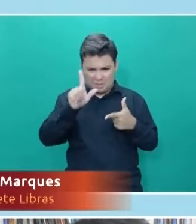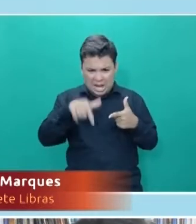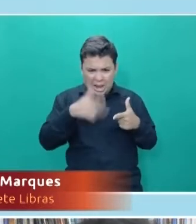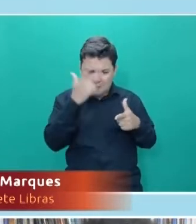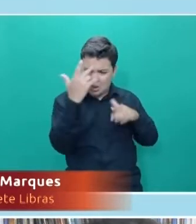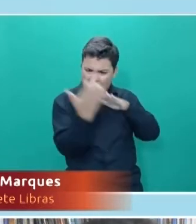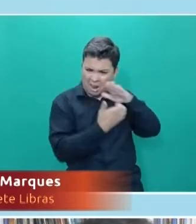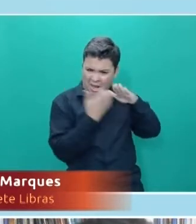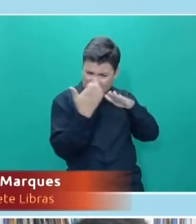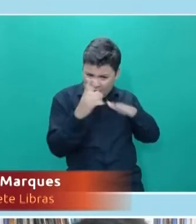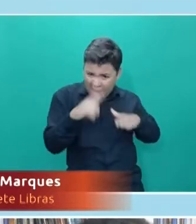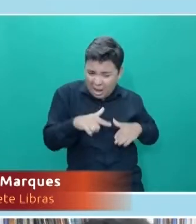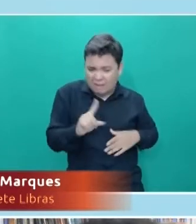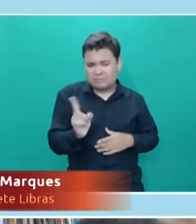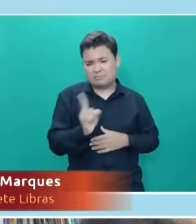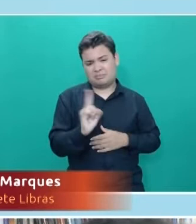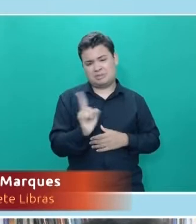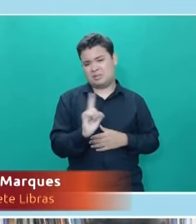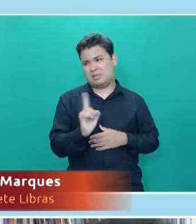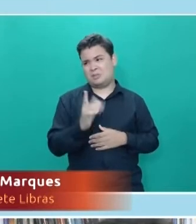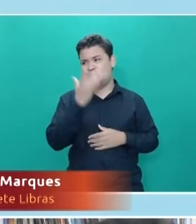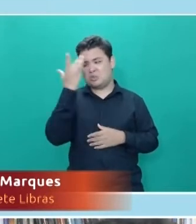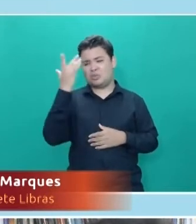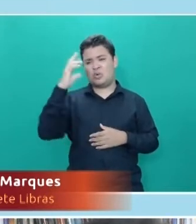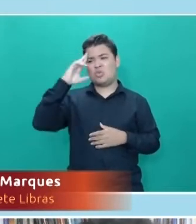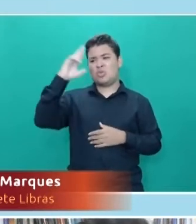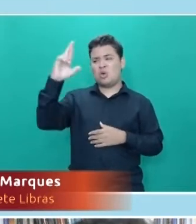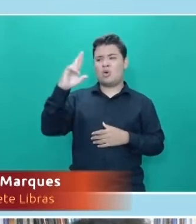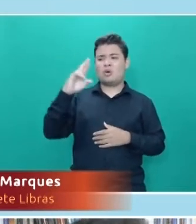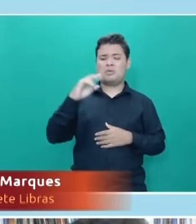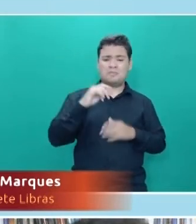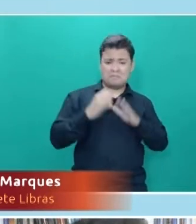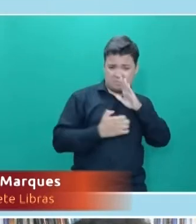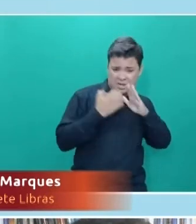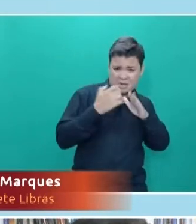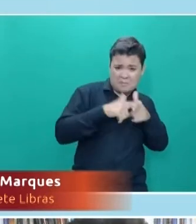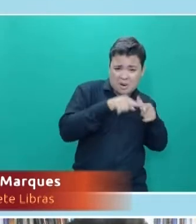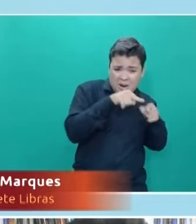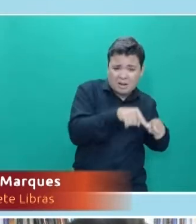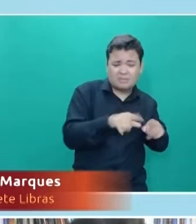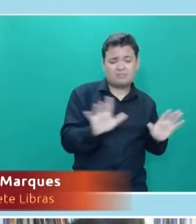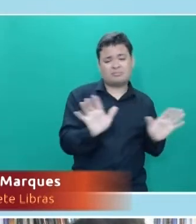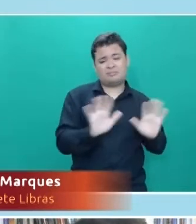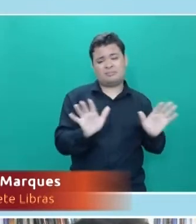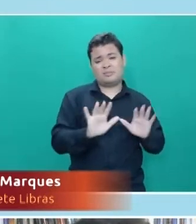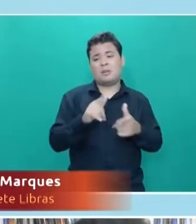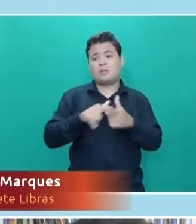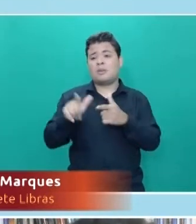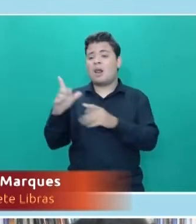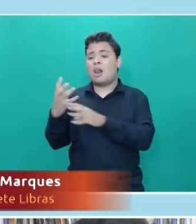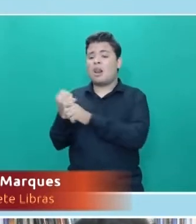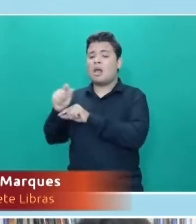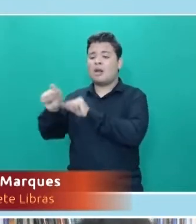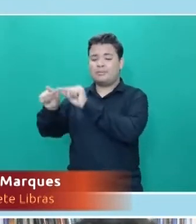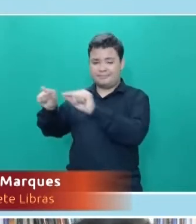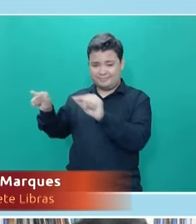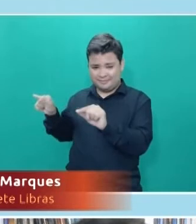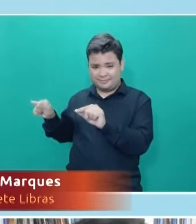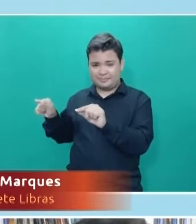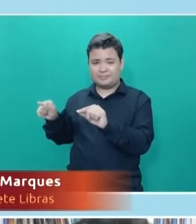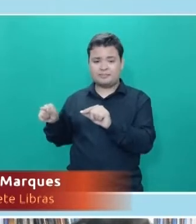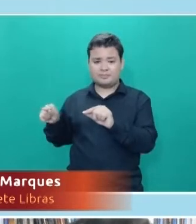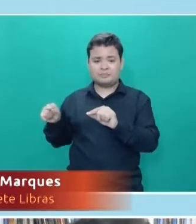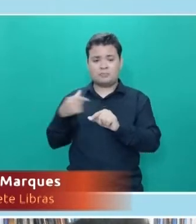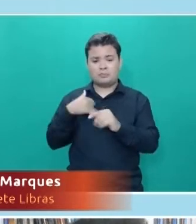dono da padaria, o dono da ferragista, não. Mas o problema é basicamente dessas contas. O professor, acho que o Henrique está